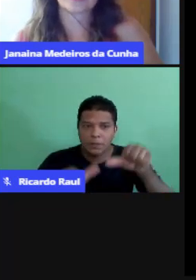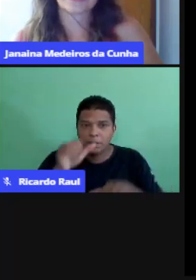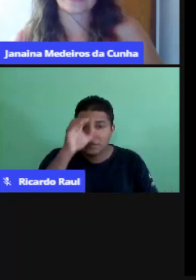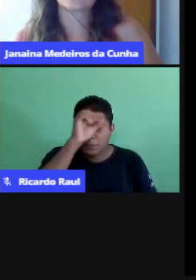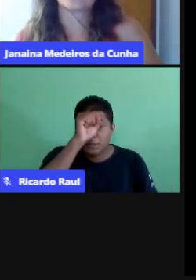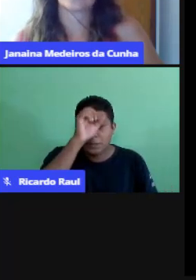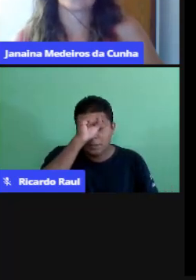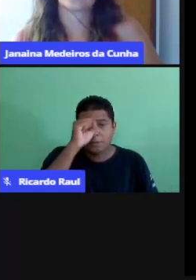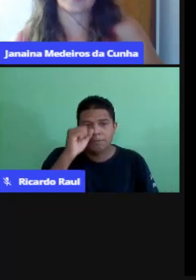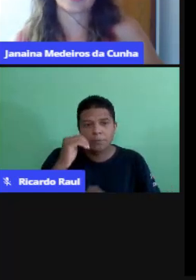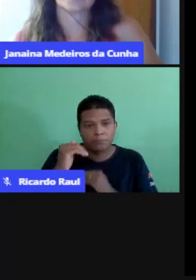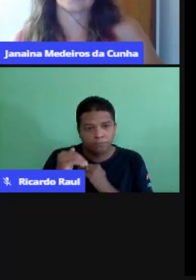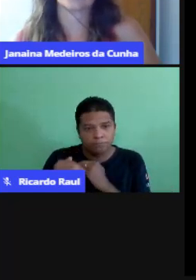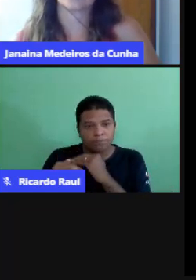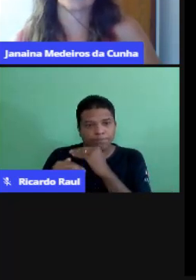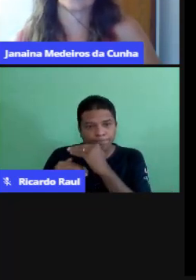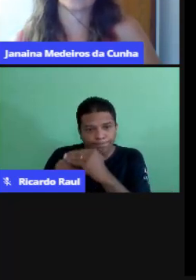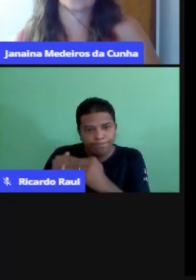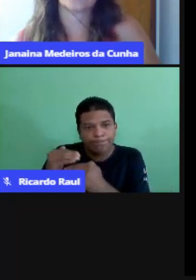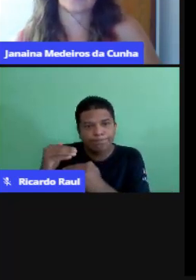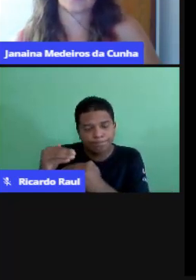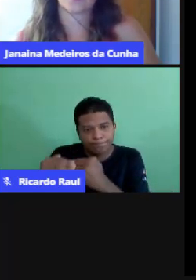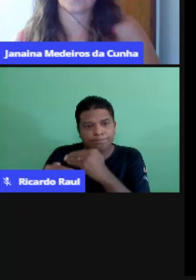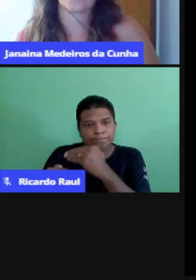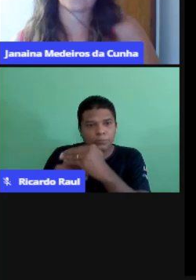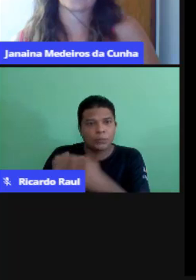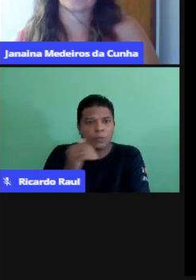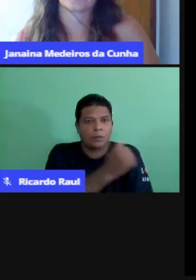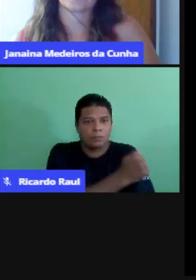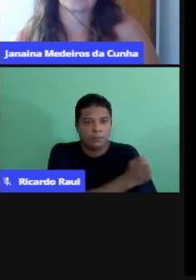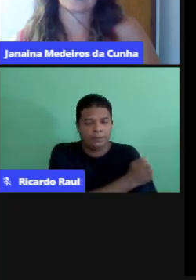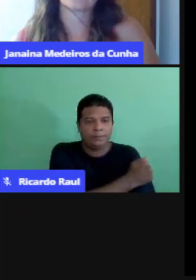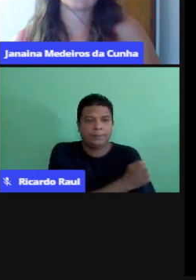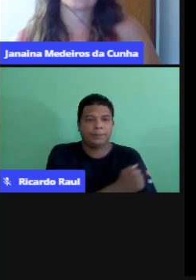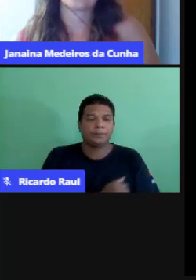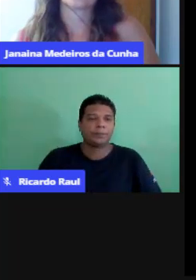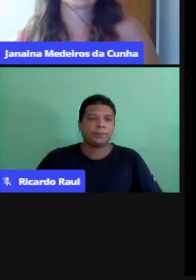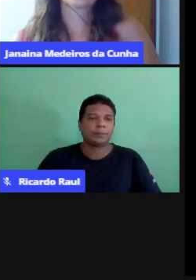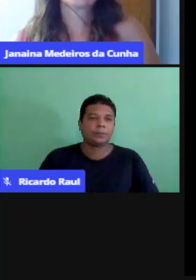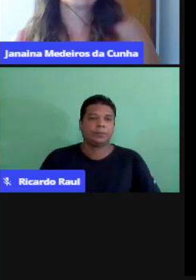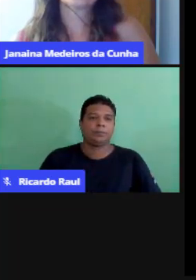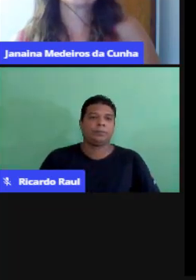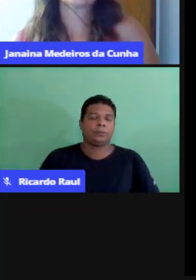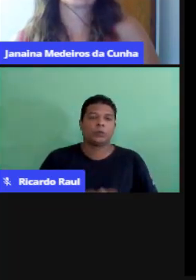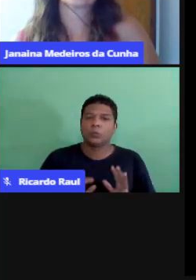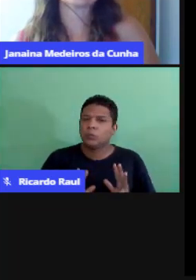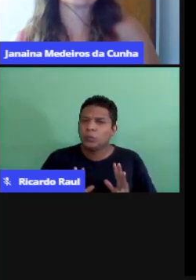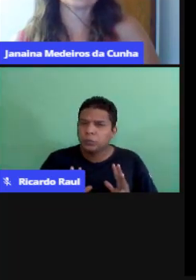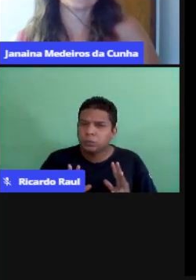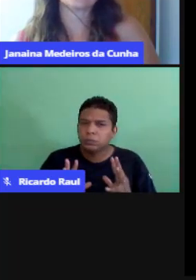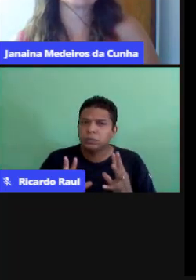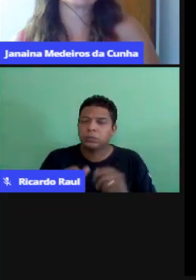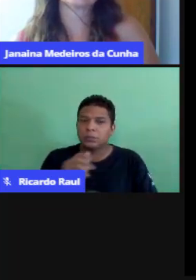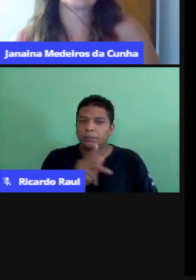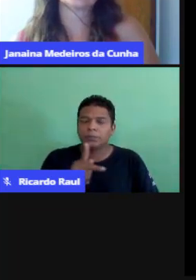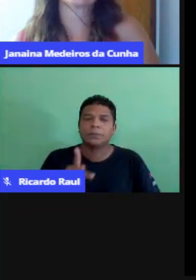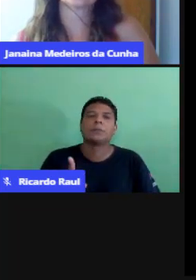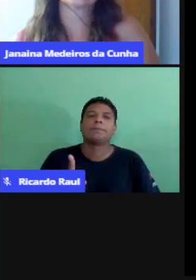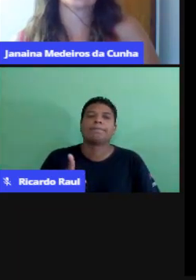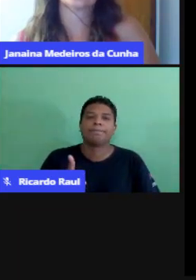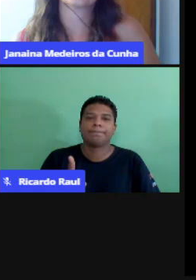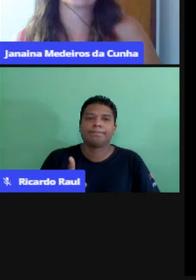desse processo de aprendizagem do seu aluno, né? Então, tudo isso o professor tem que